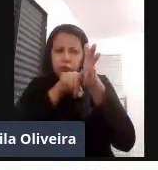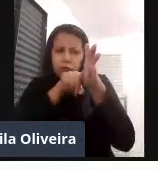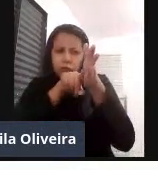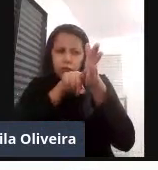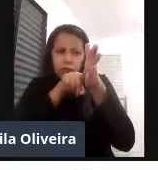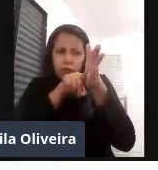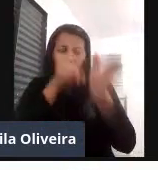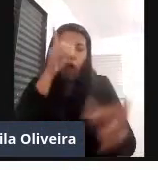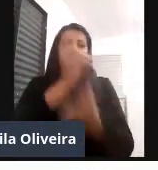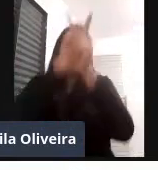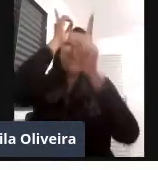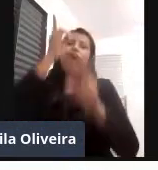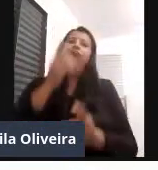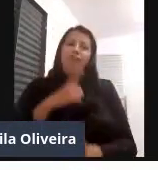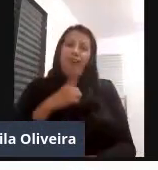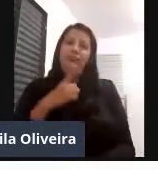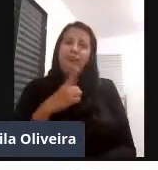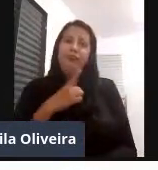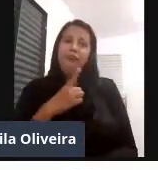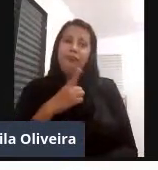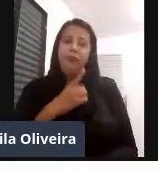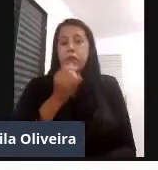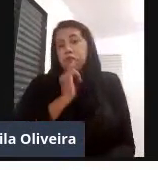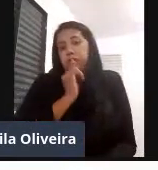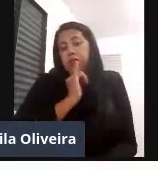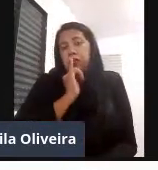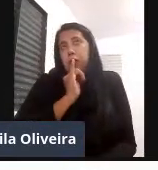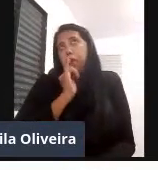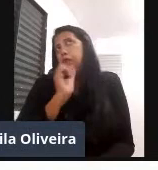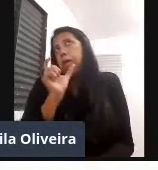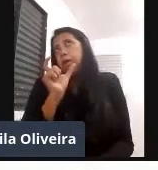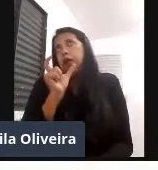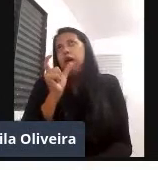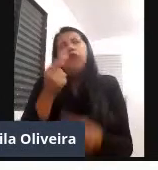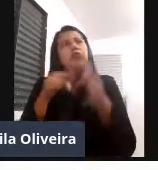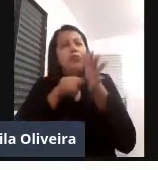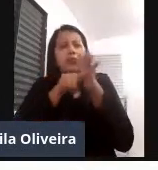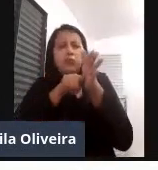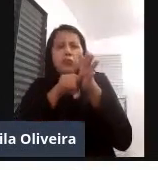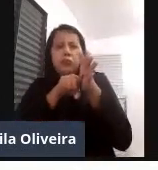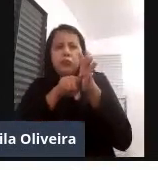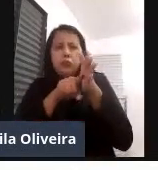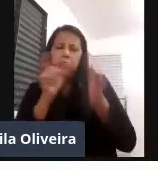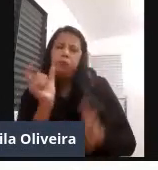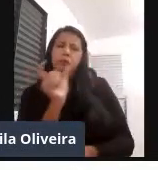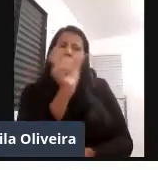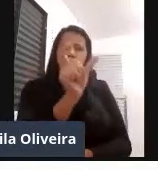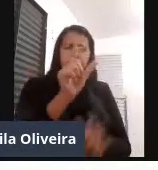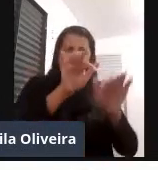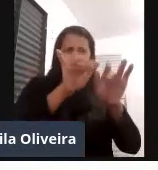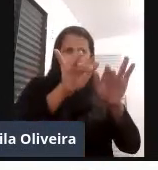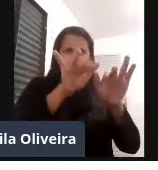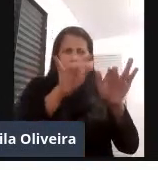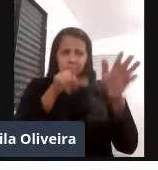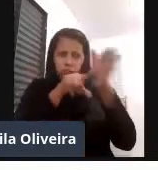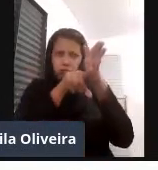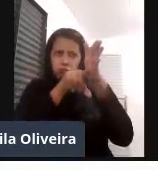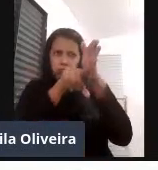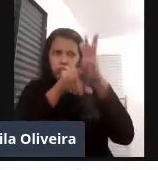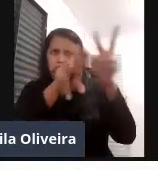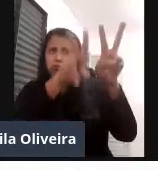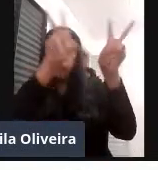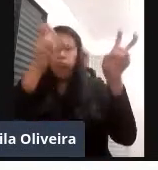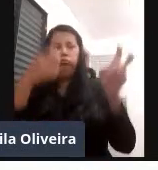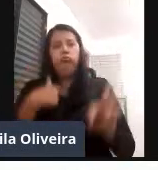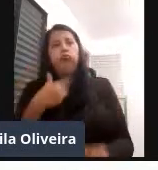de busca, atribuir um termo, ou seja, uma palavra-chave sobre o assunto que ele quer investigar, que ele quer